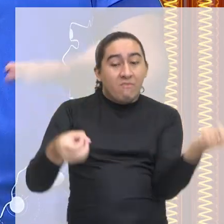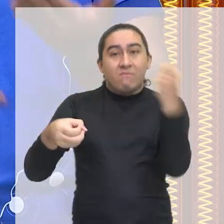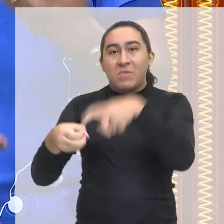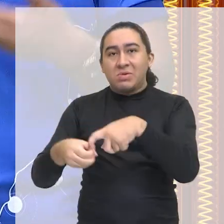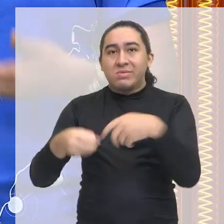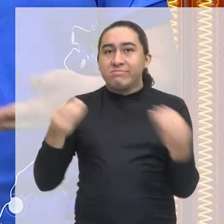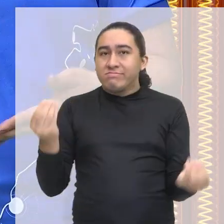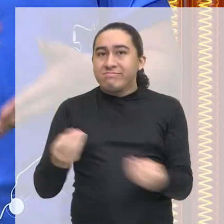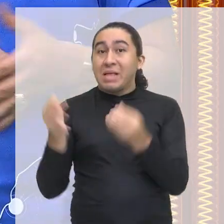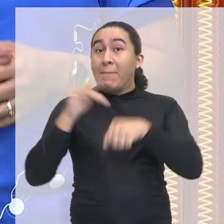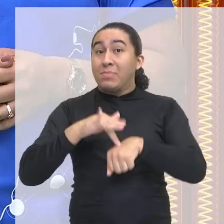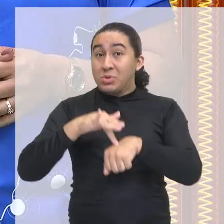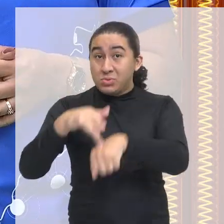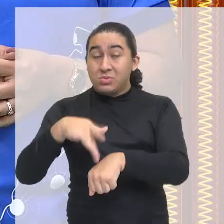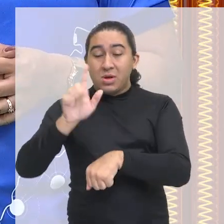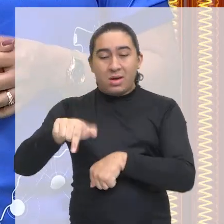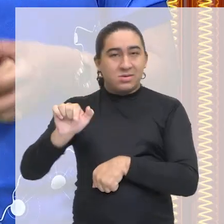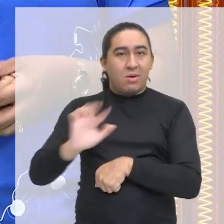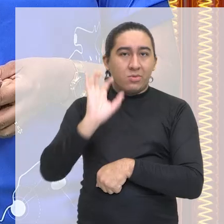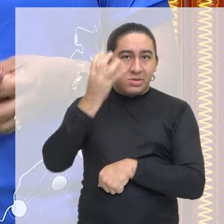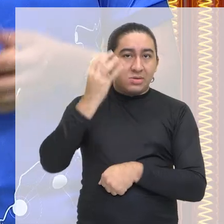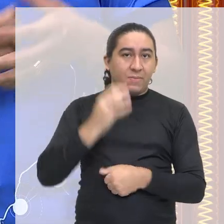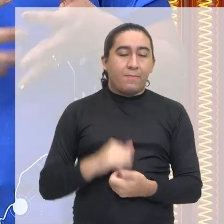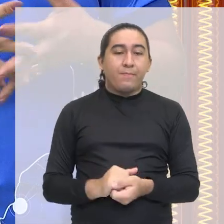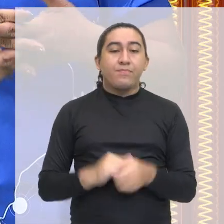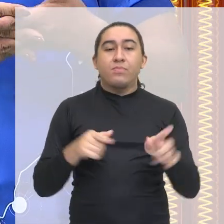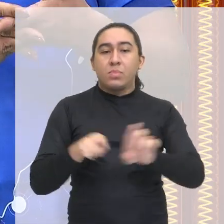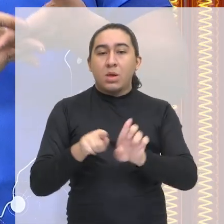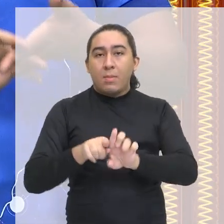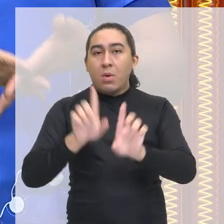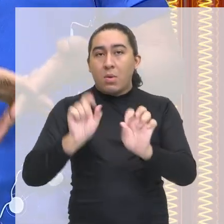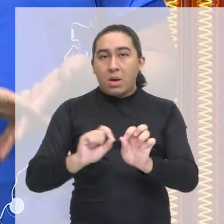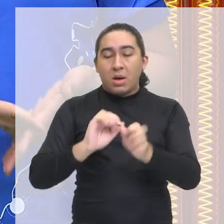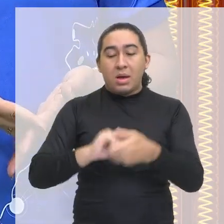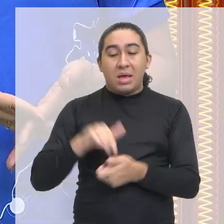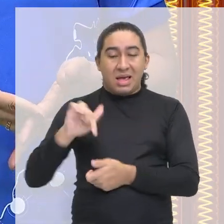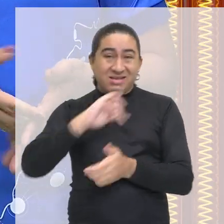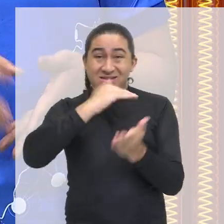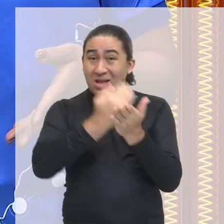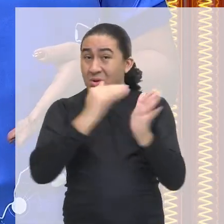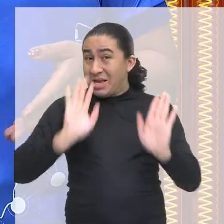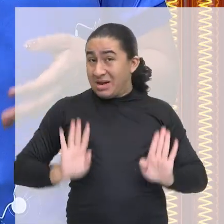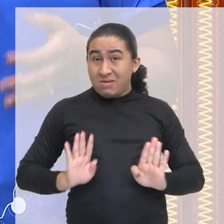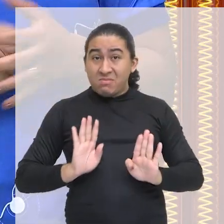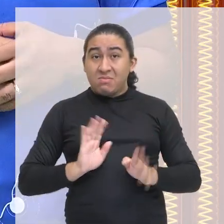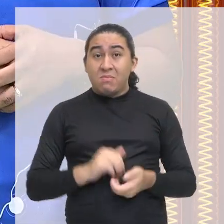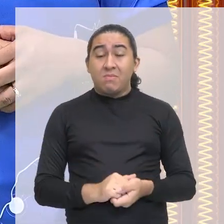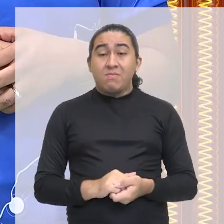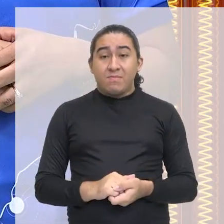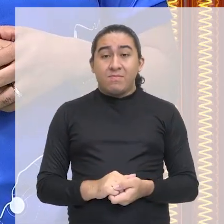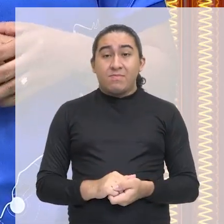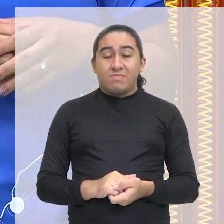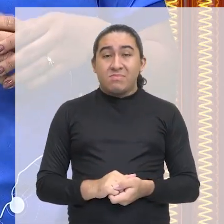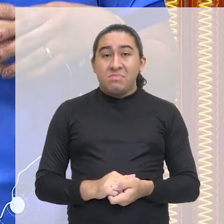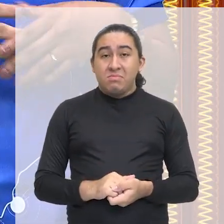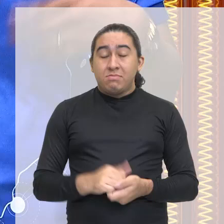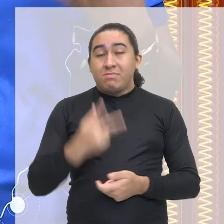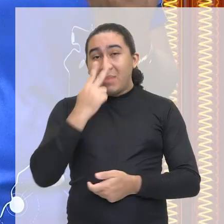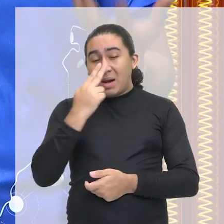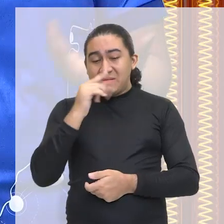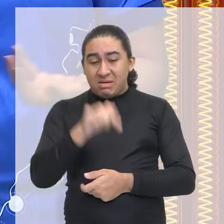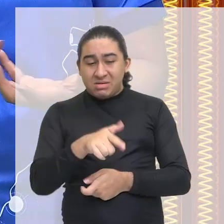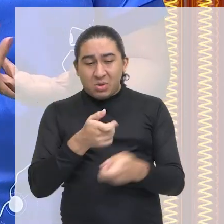vendendo. Era isso que estava acontecendo na Índia. E uma das desobediências civis do Gandhi foi justamente essa. Ele